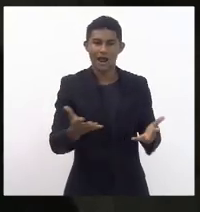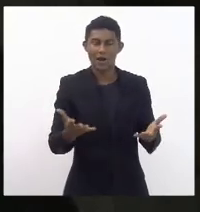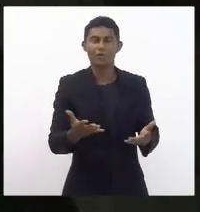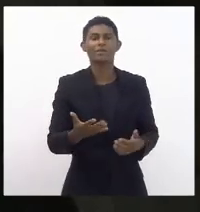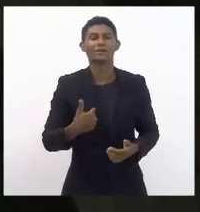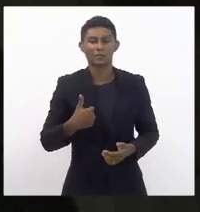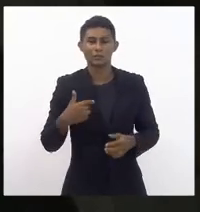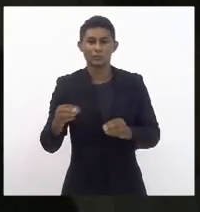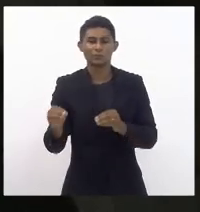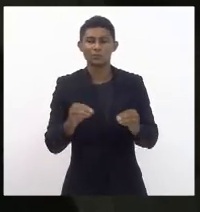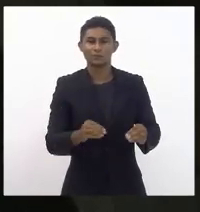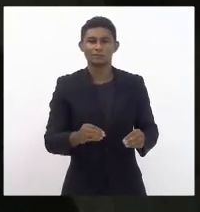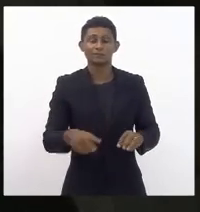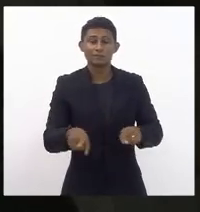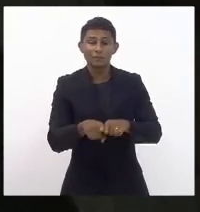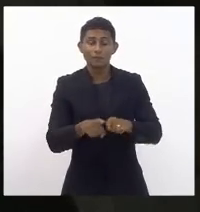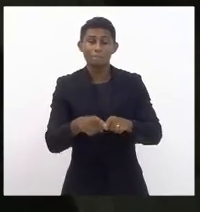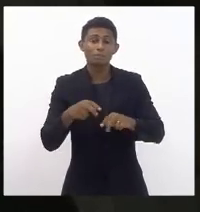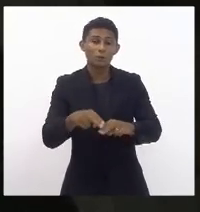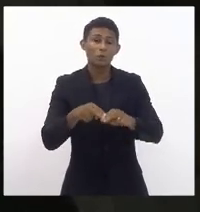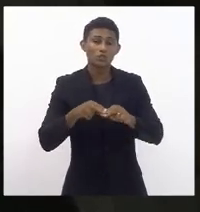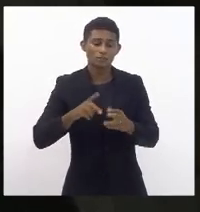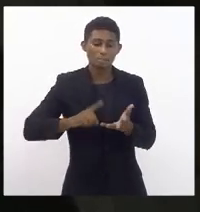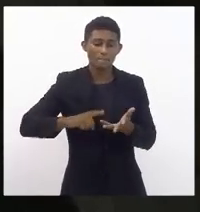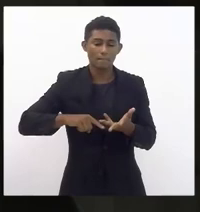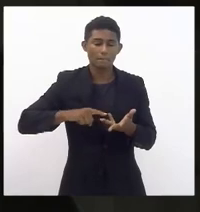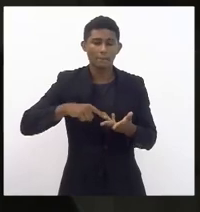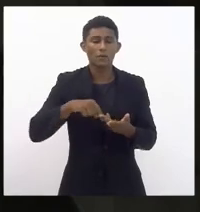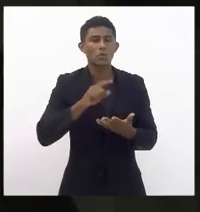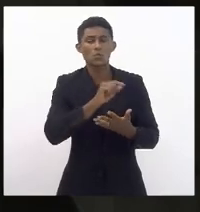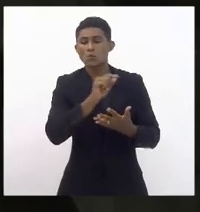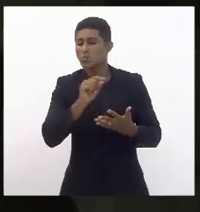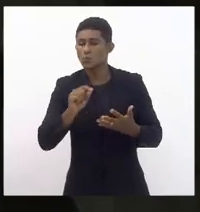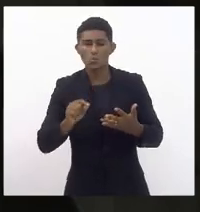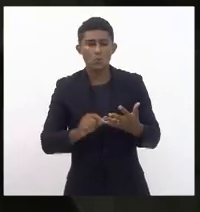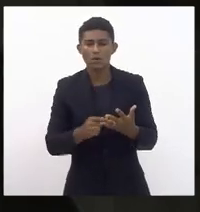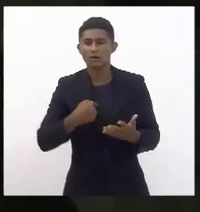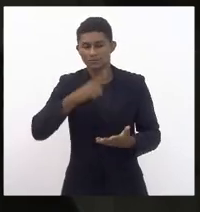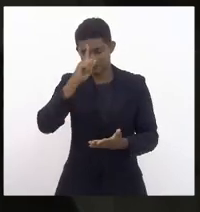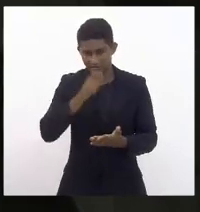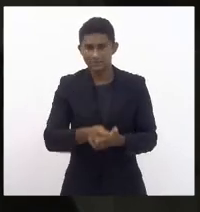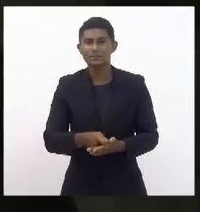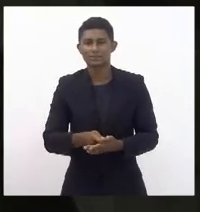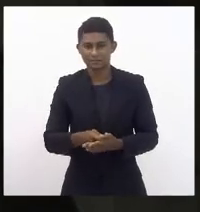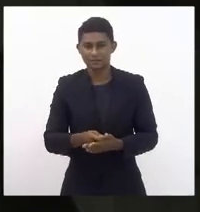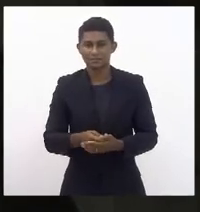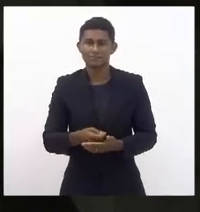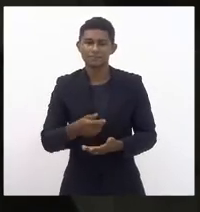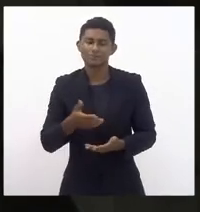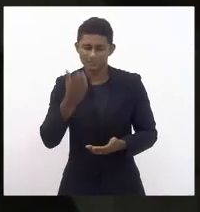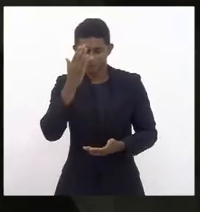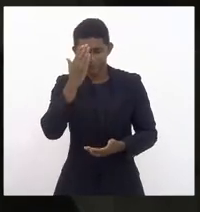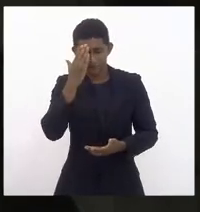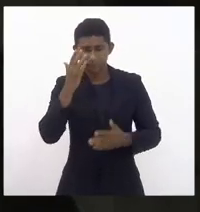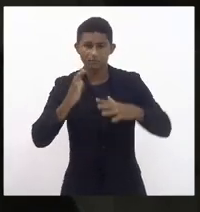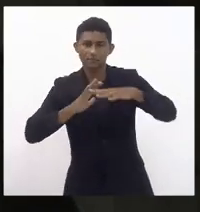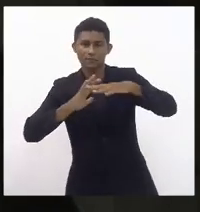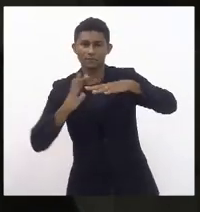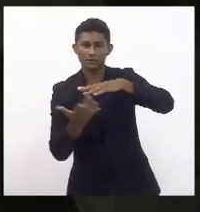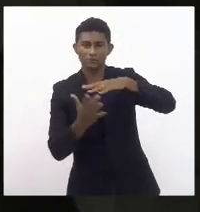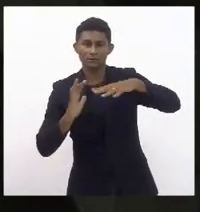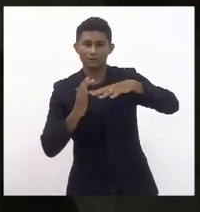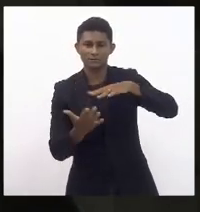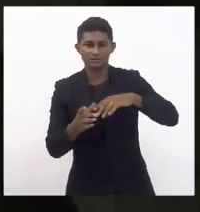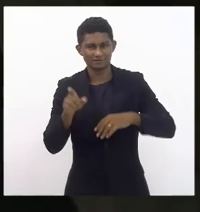as ações as ações que fundamentam a minha a minha decisão naturalmente nas redes sociais as redes